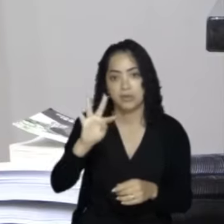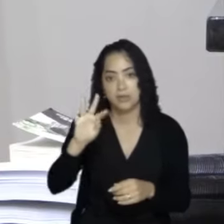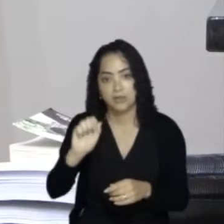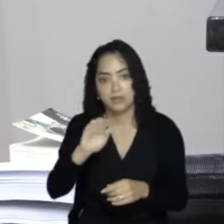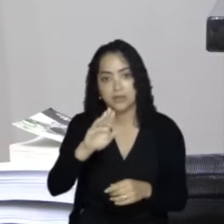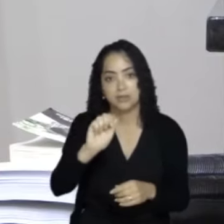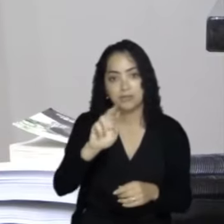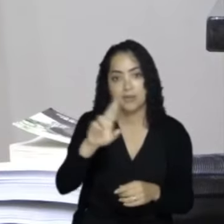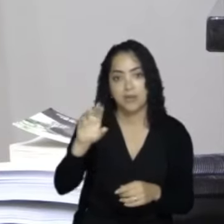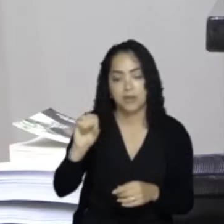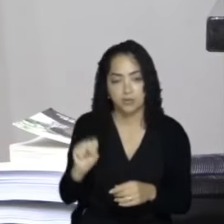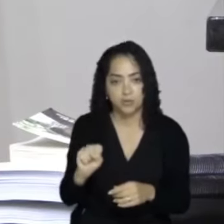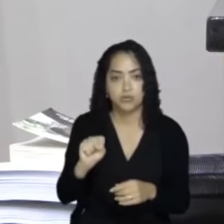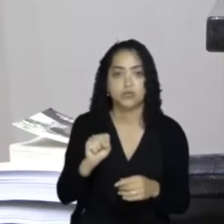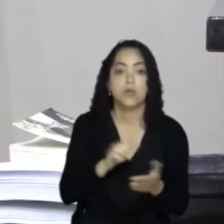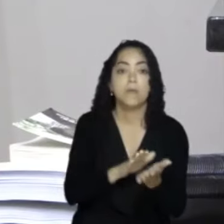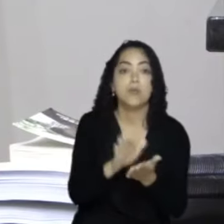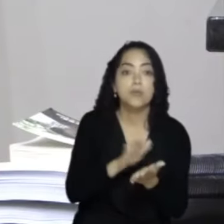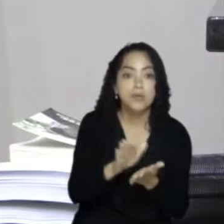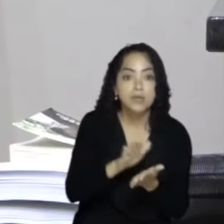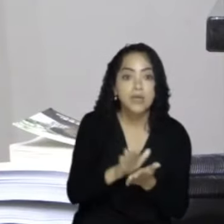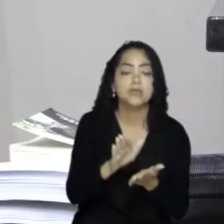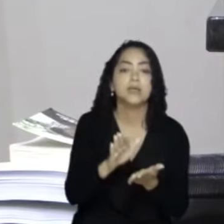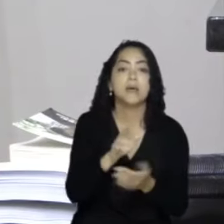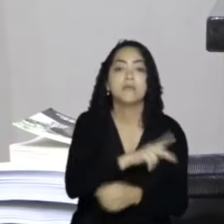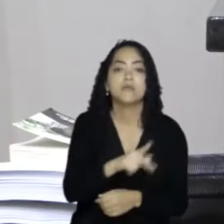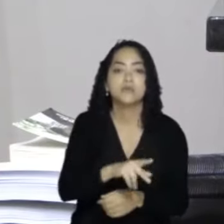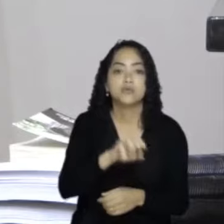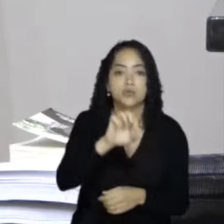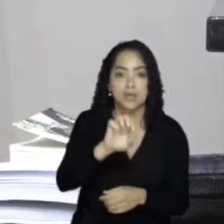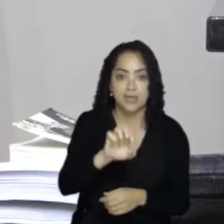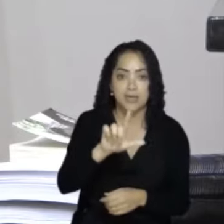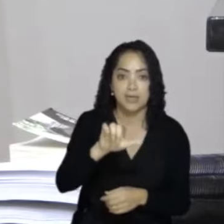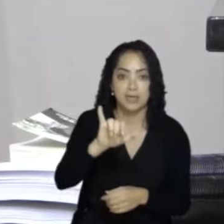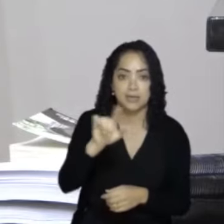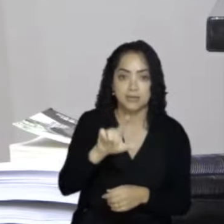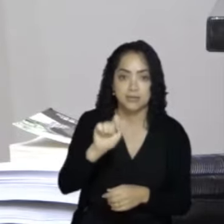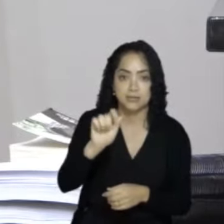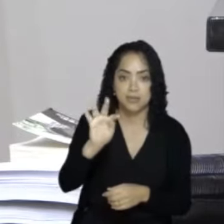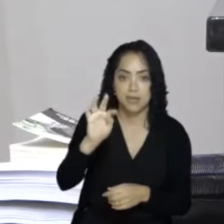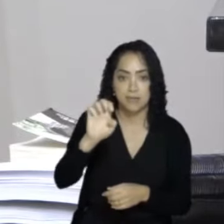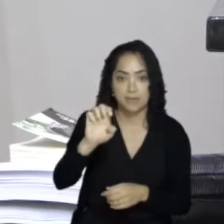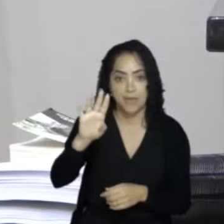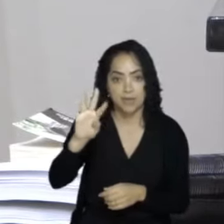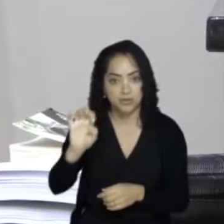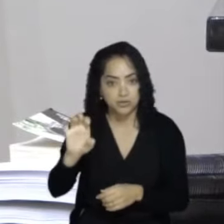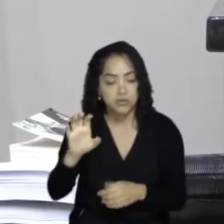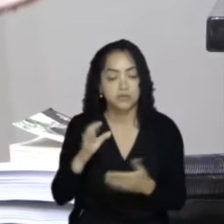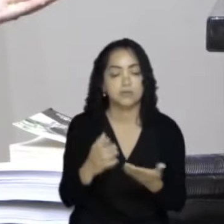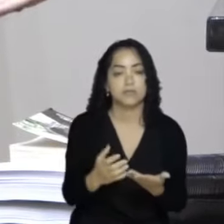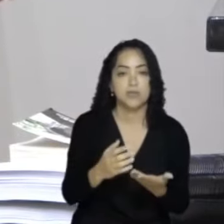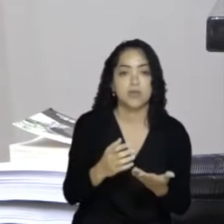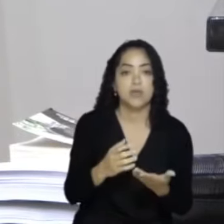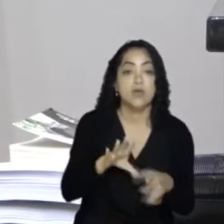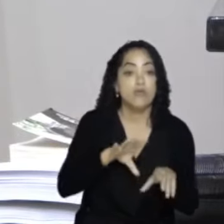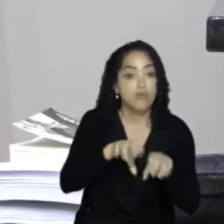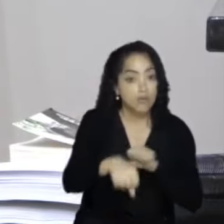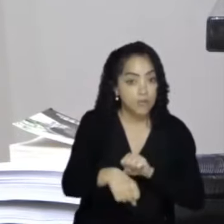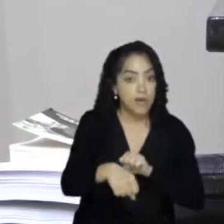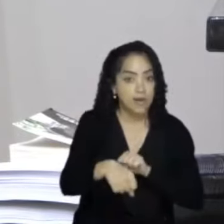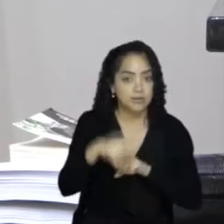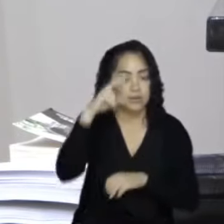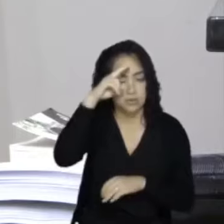XX, publicado pela professora Elizabeth Maria Espíndola, que é formada em História pela UFMG. Tem título,